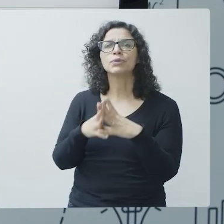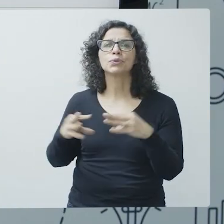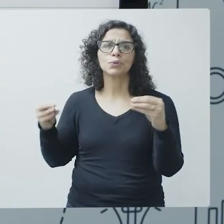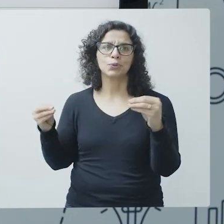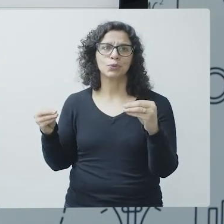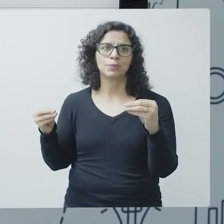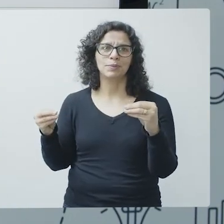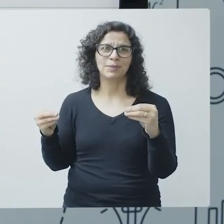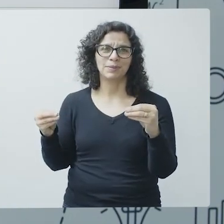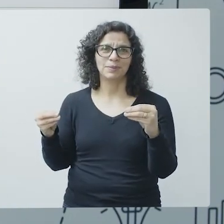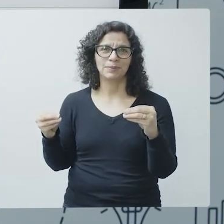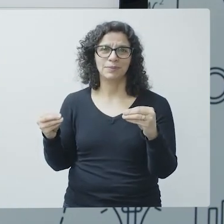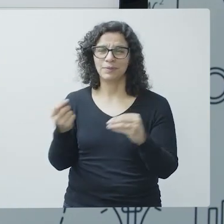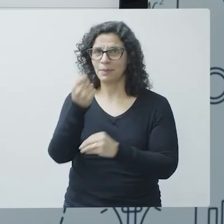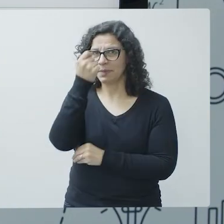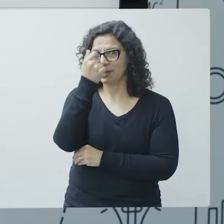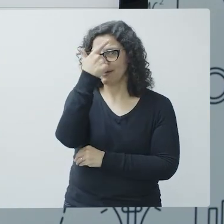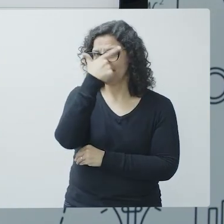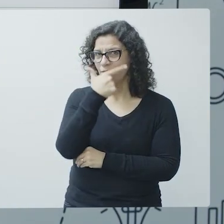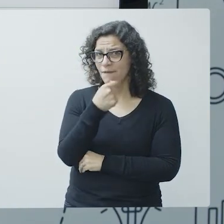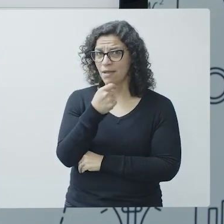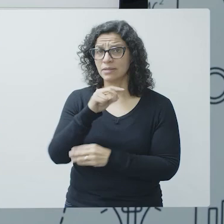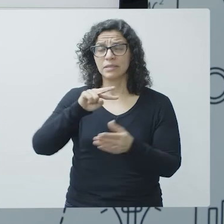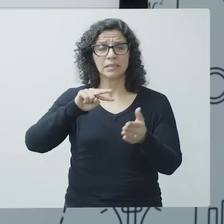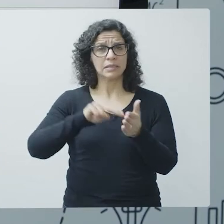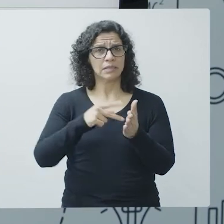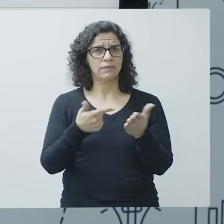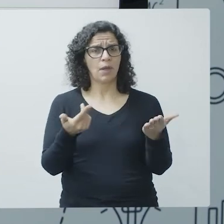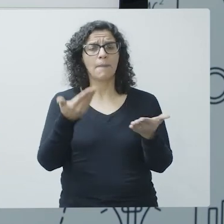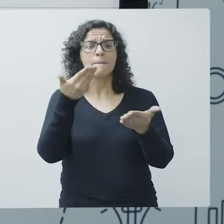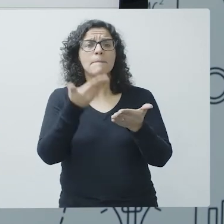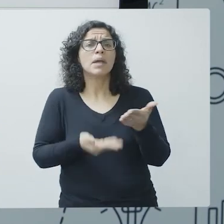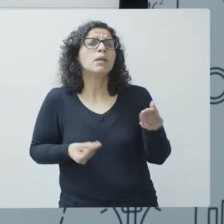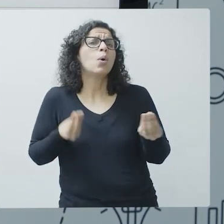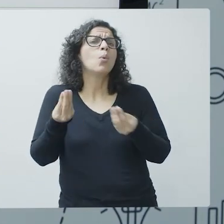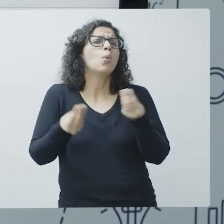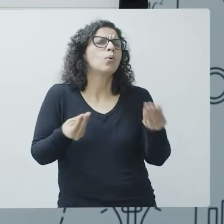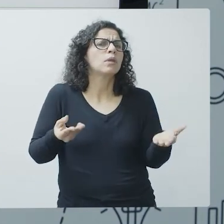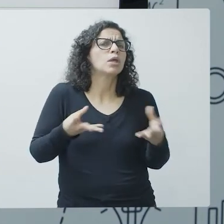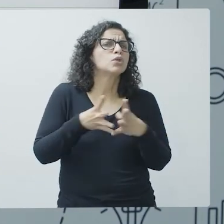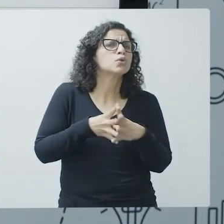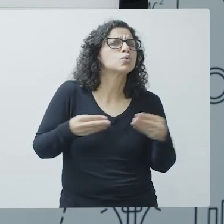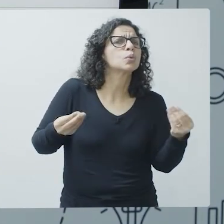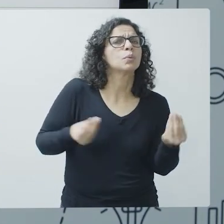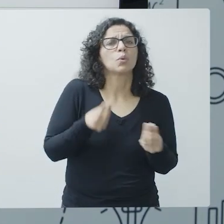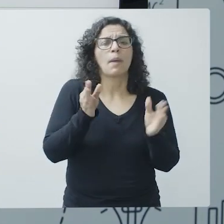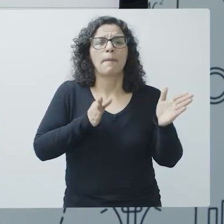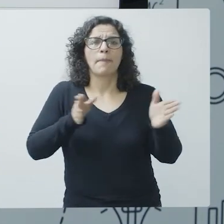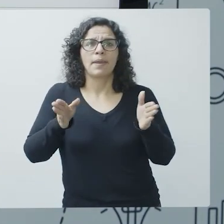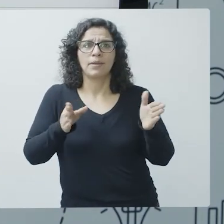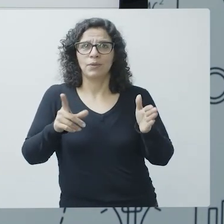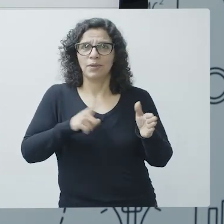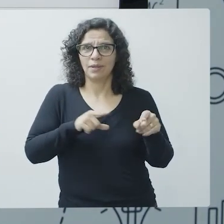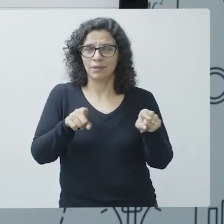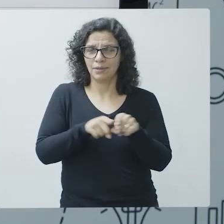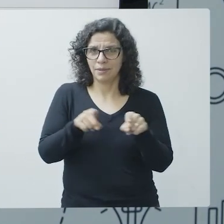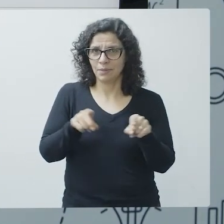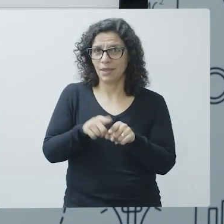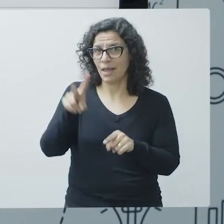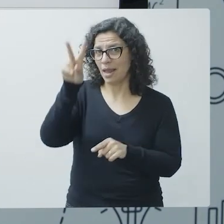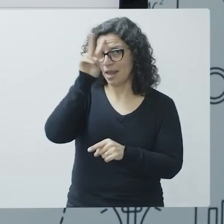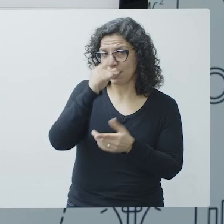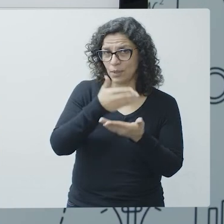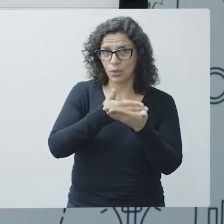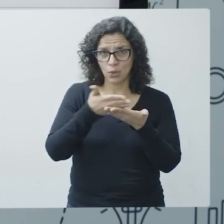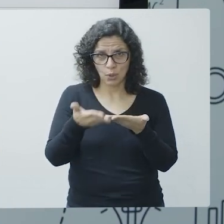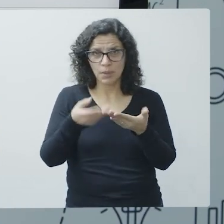ficou perdida? E também, claro, o que será que se perdeu nesse período? Lembram lá no